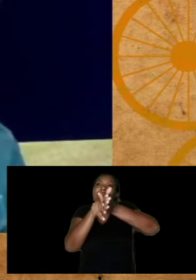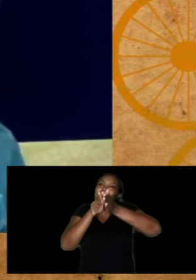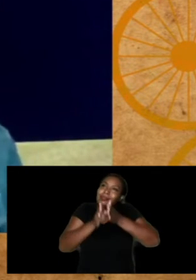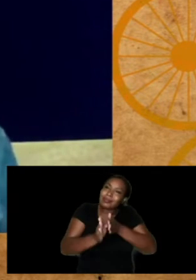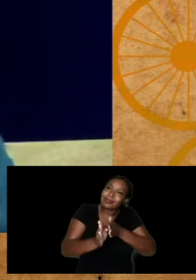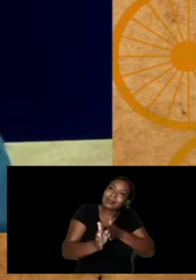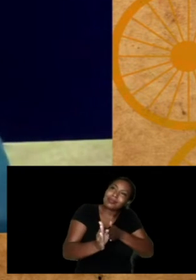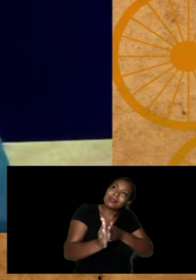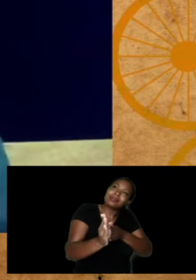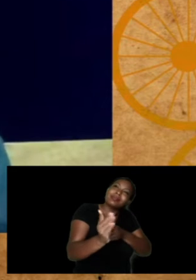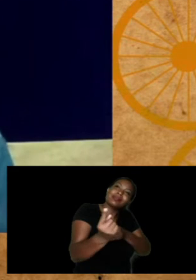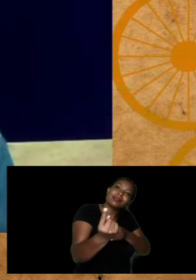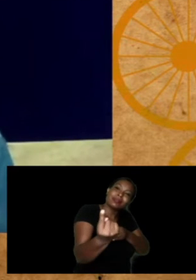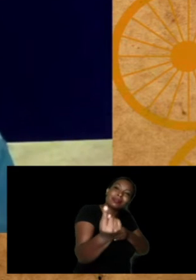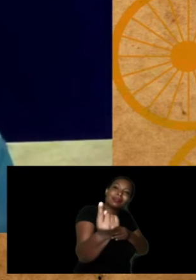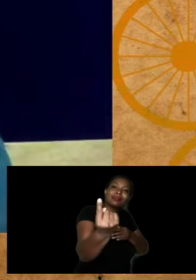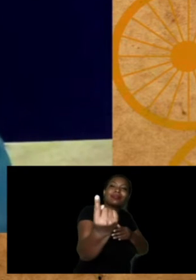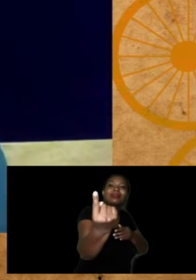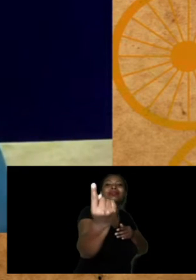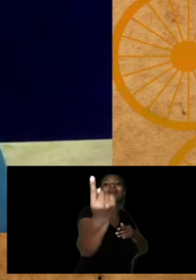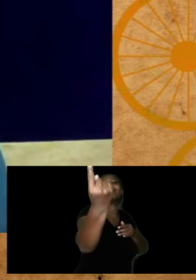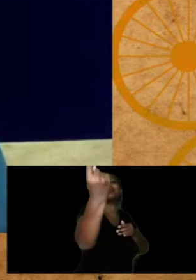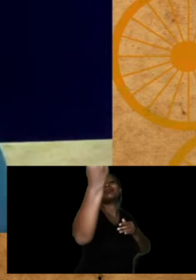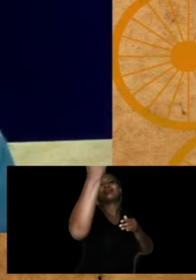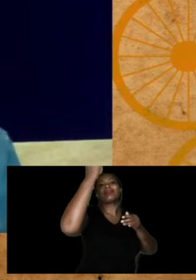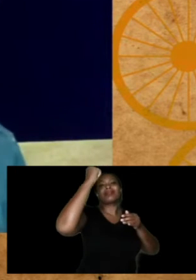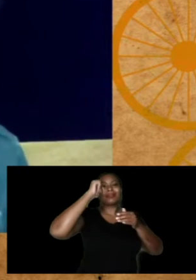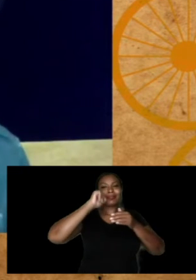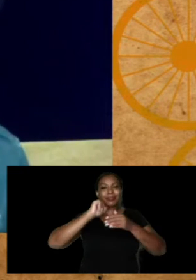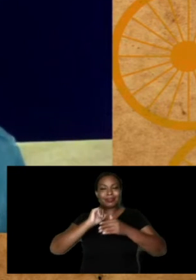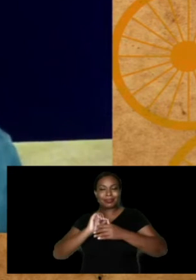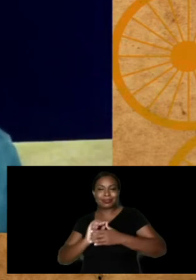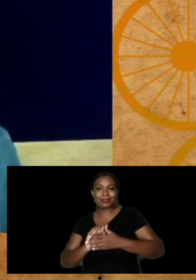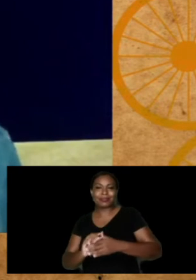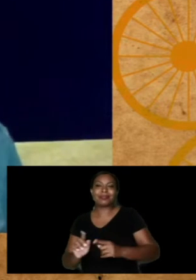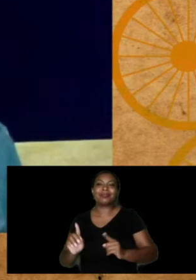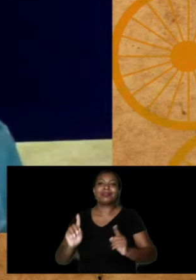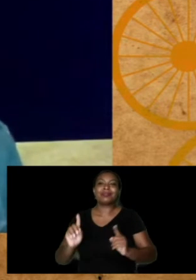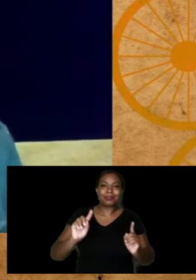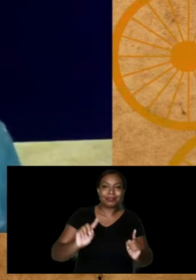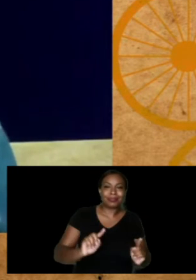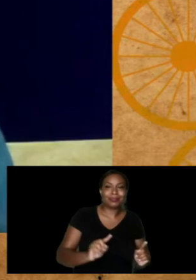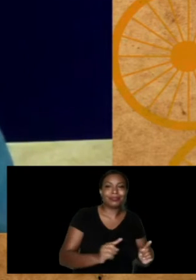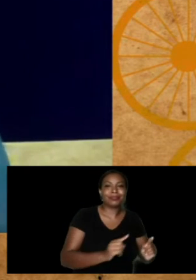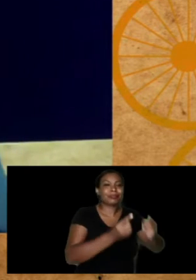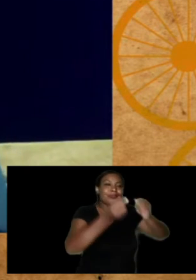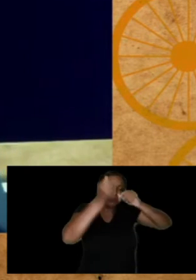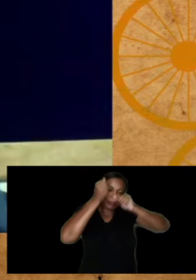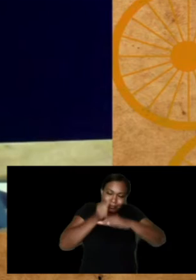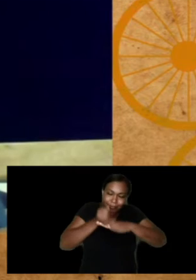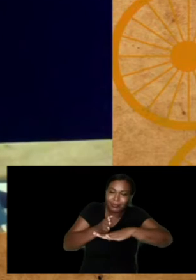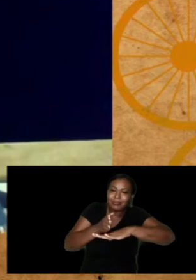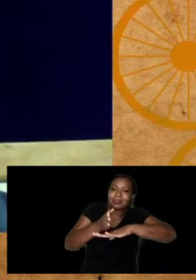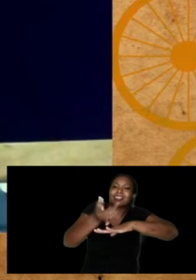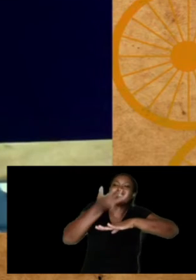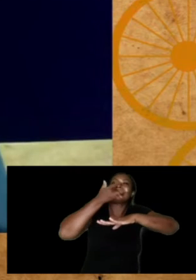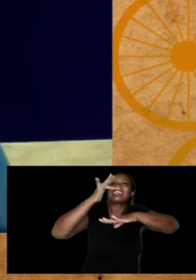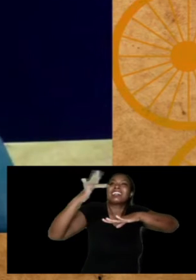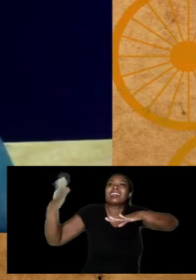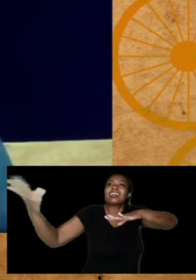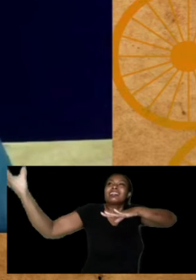da solidão. De pelos trilhos dourados da